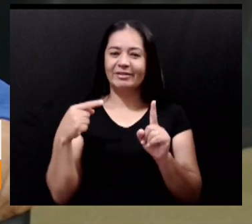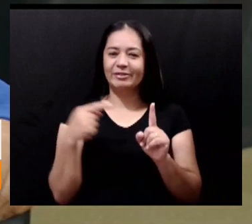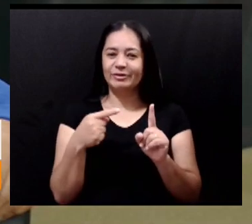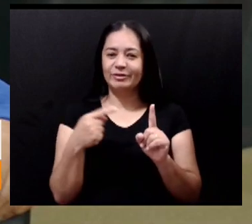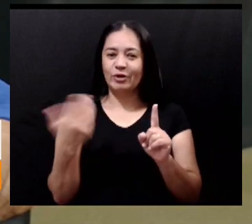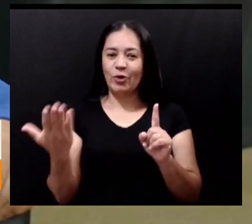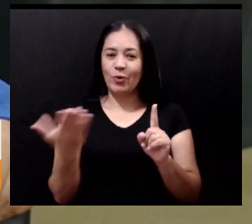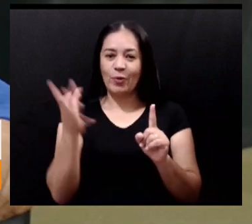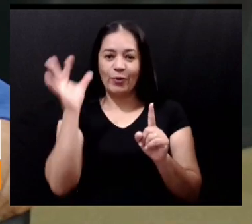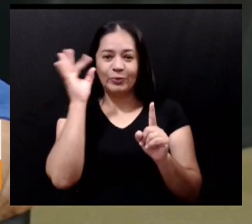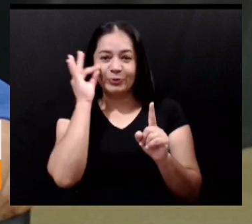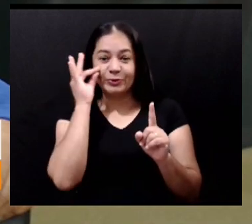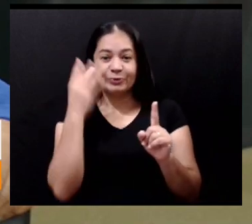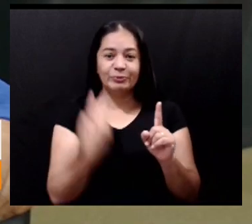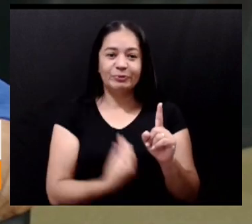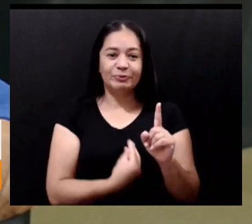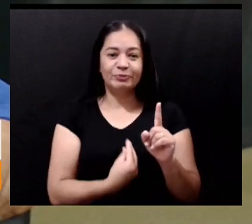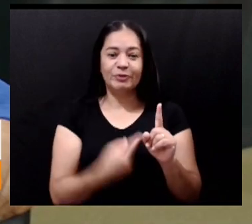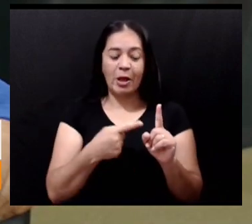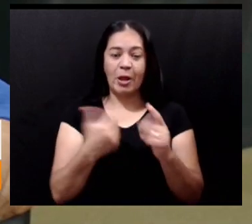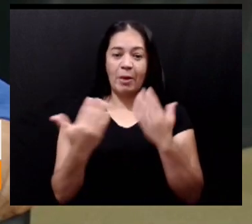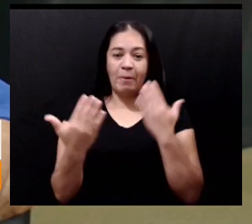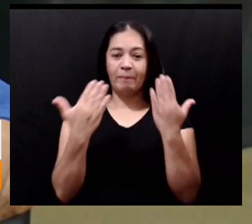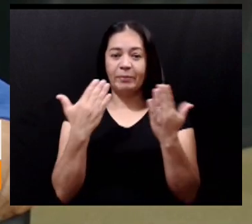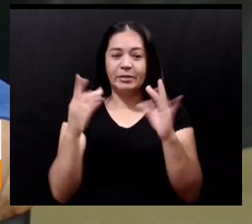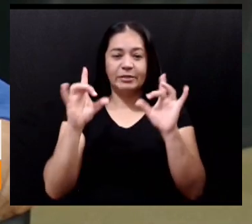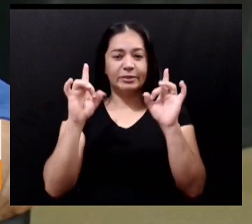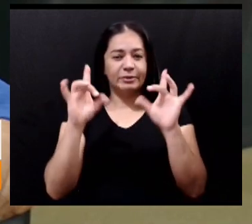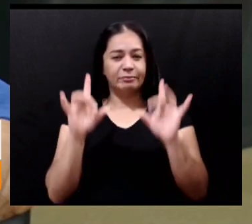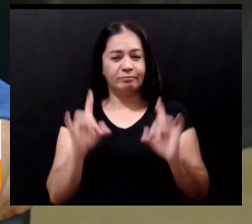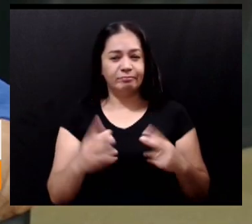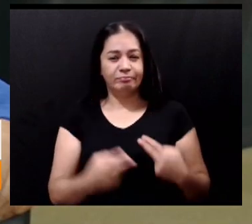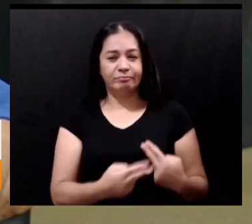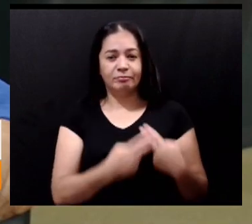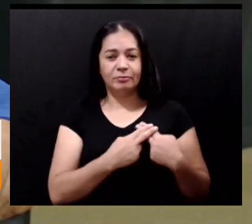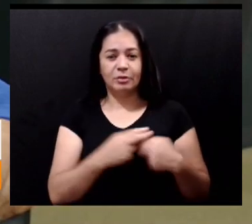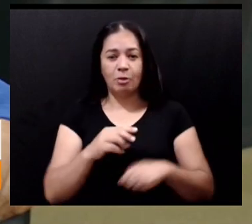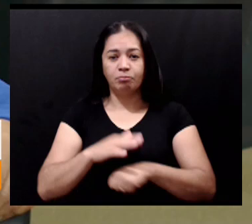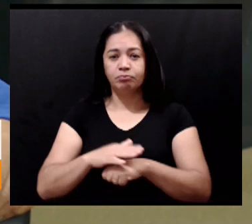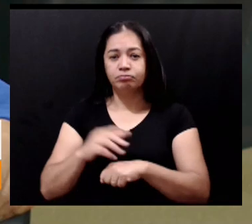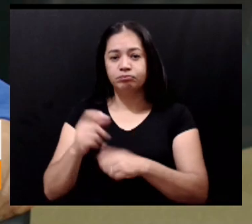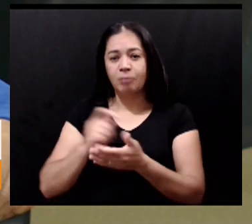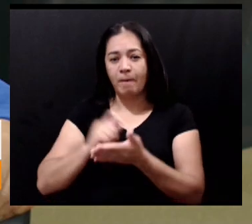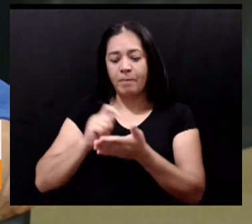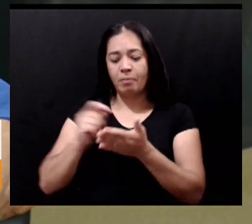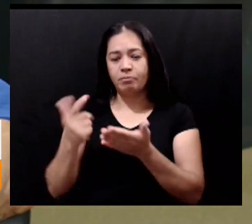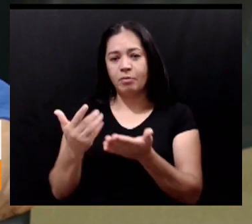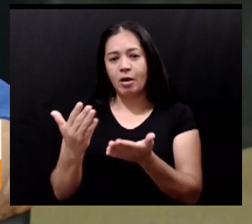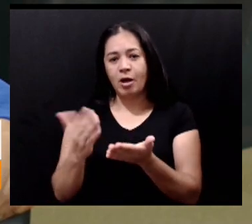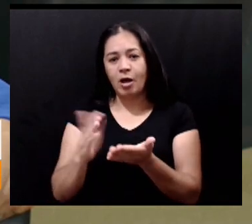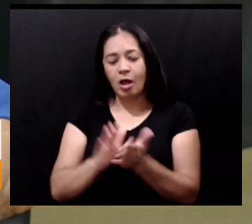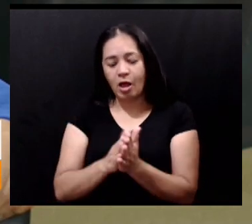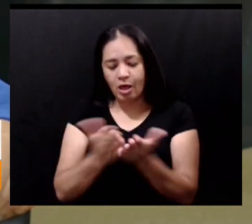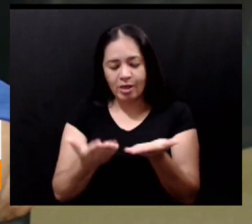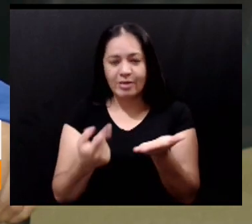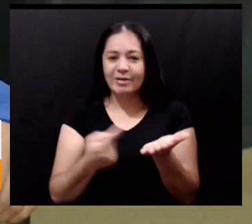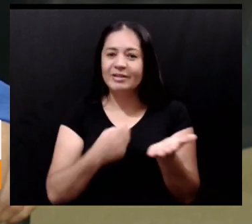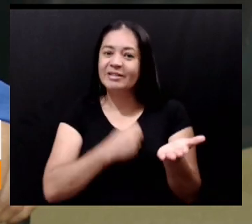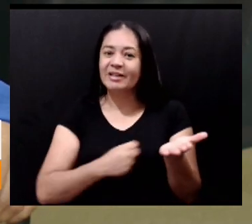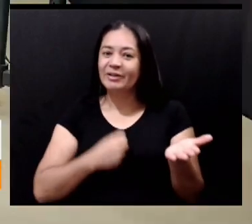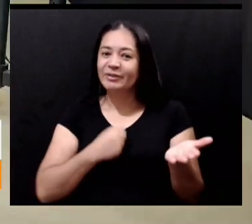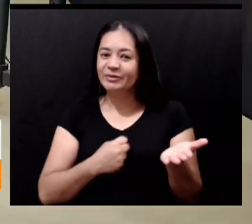estúdio, psicóloga, especialista em luto, autora do livro Saudade, Caderno Terapêutico, com a gente,